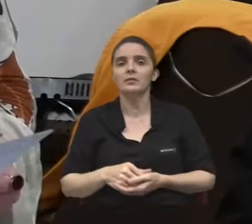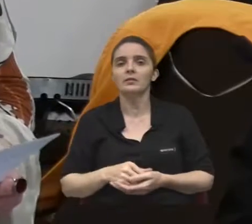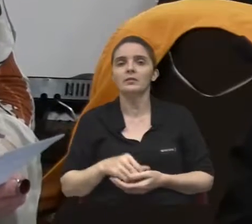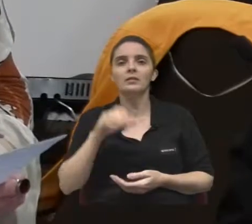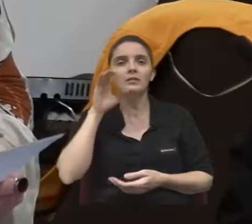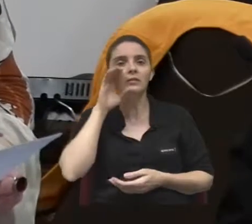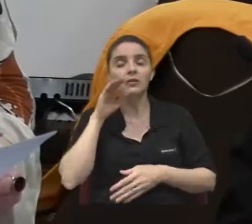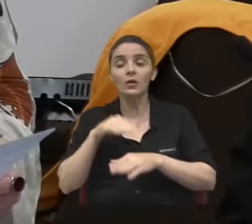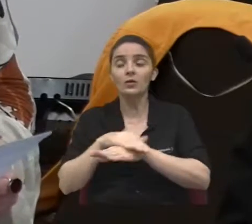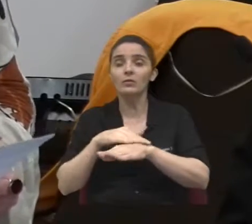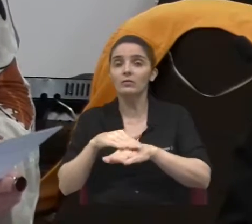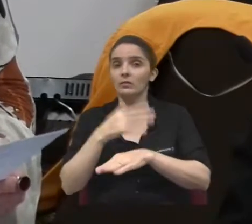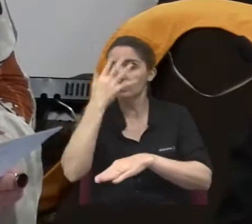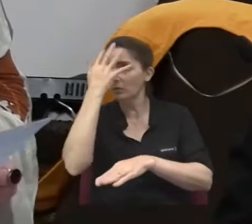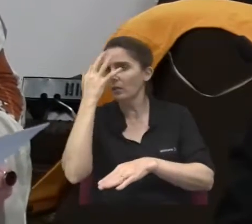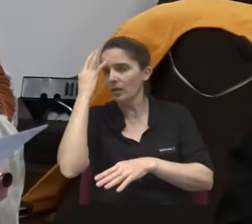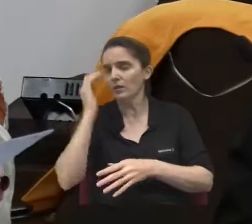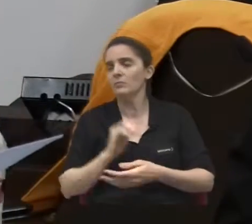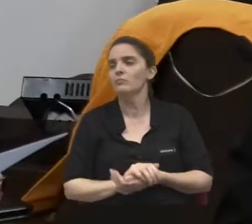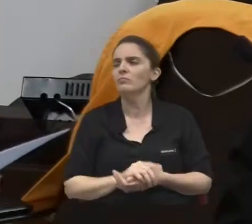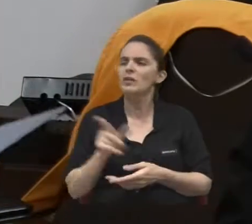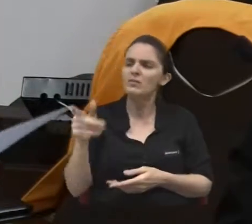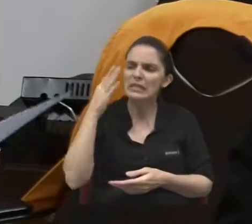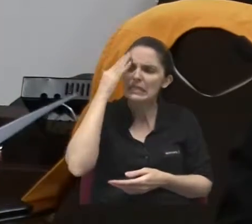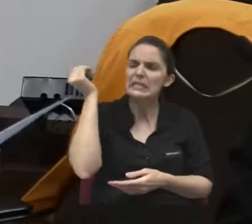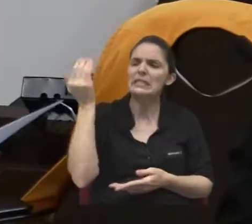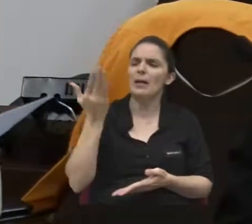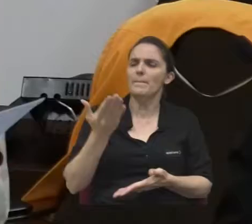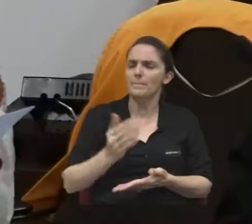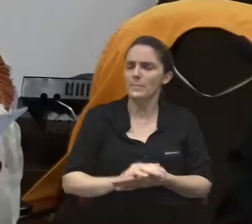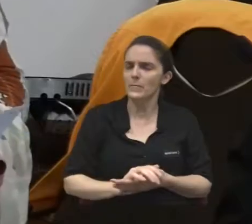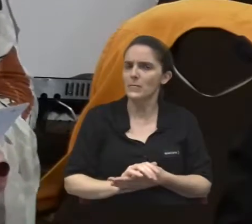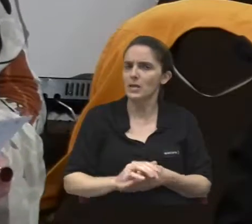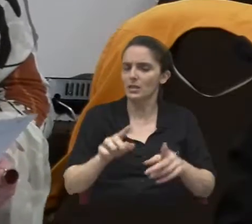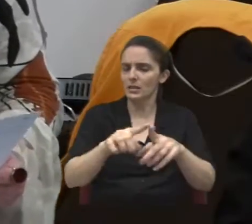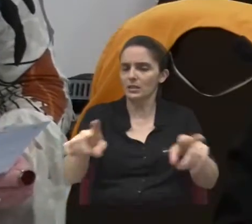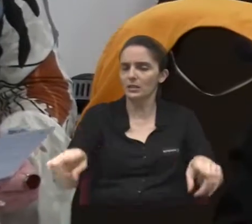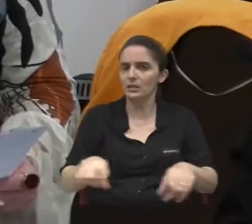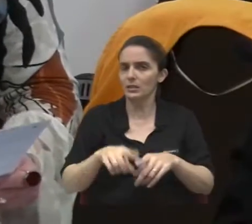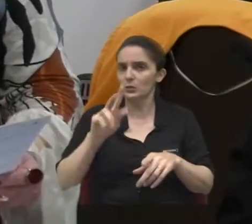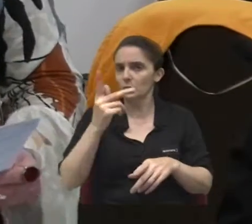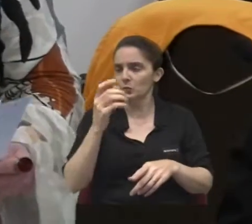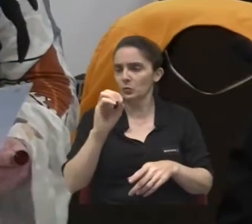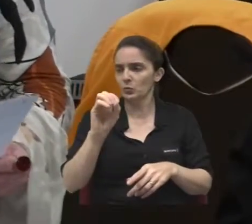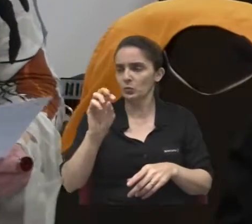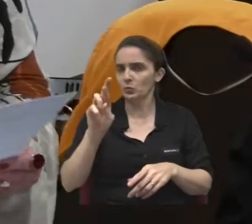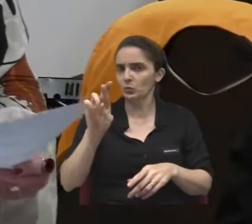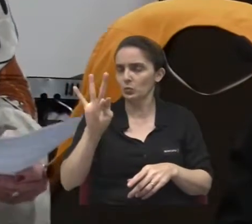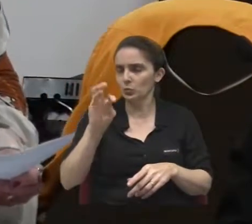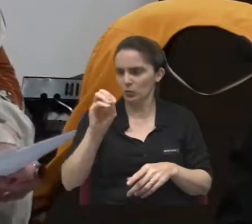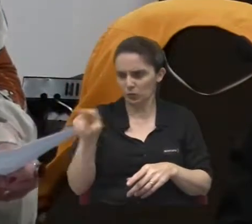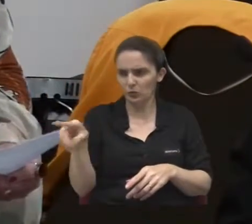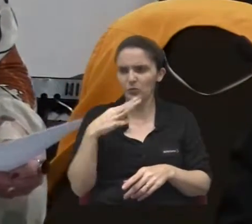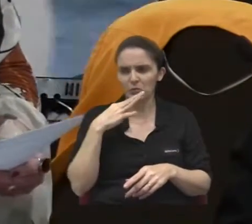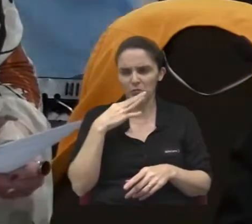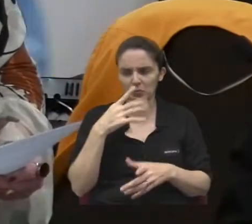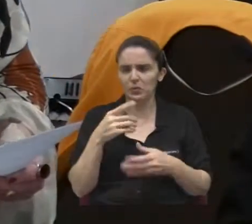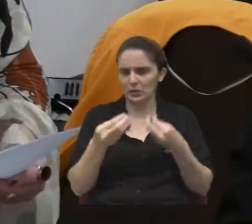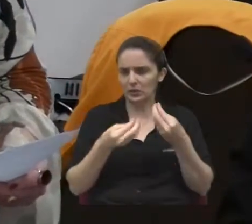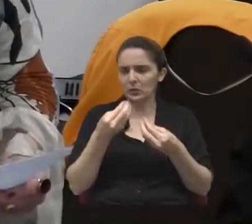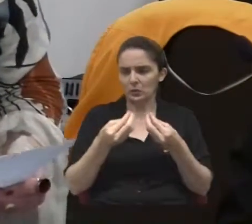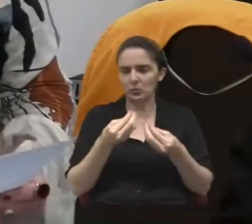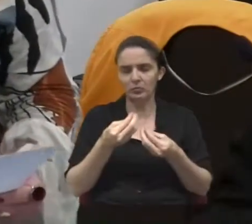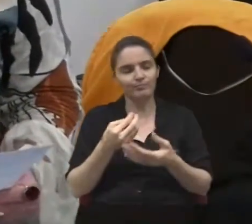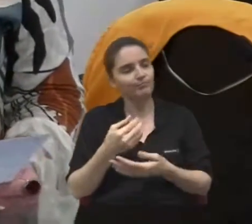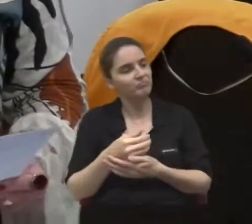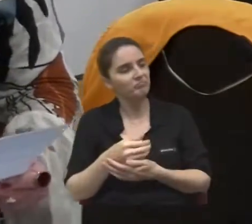Falei, Mário, você está sabendo da situação do horto? Você sabe como é que funciona? Como é que está aquela situação? Ele falou, olha, vereador, eu nunca me